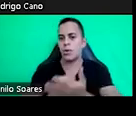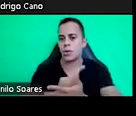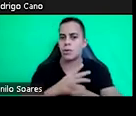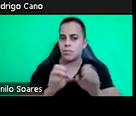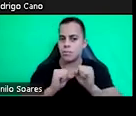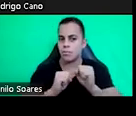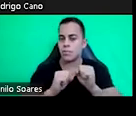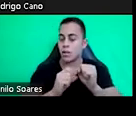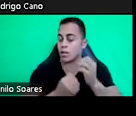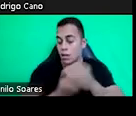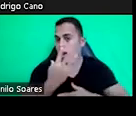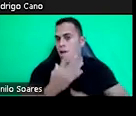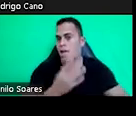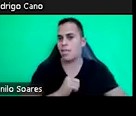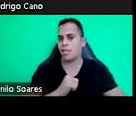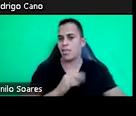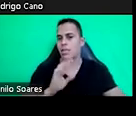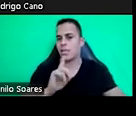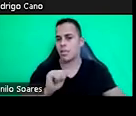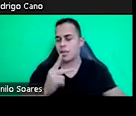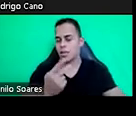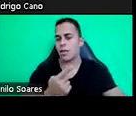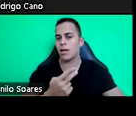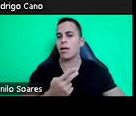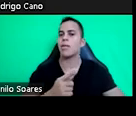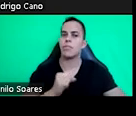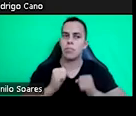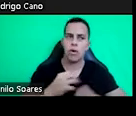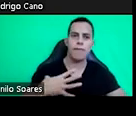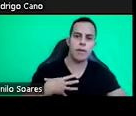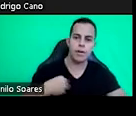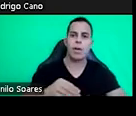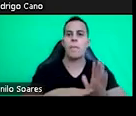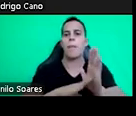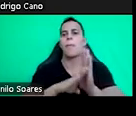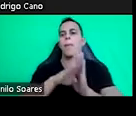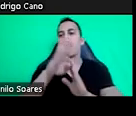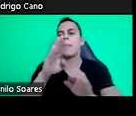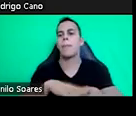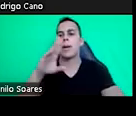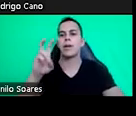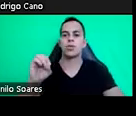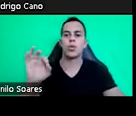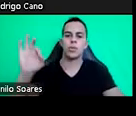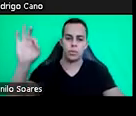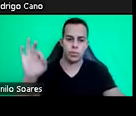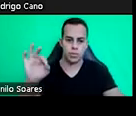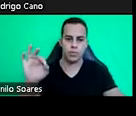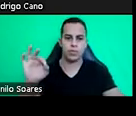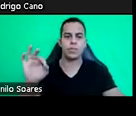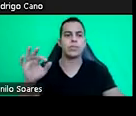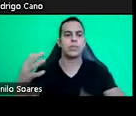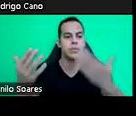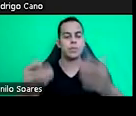a prevalência de TDAH nos filhos sobe para mais de 50%. Então, isso mostra que